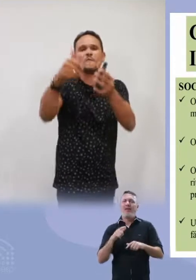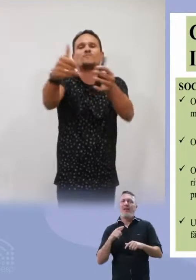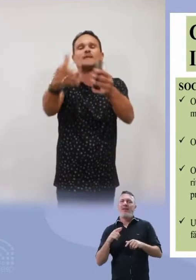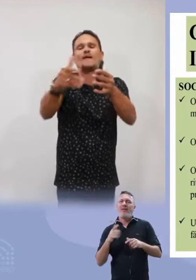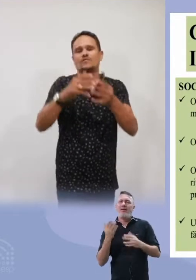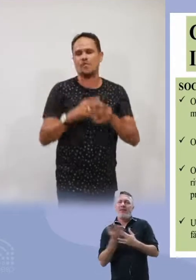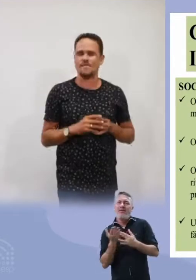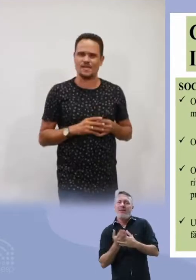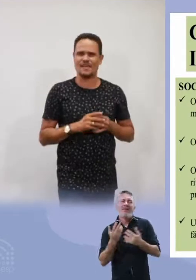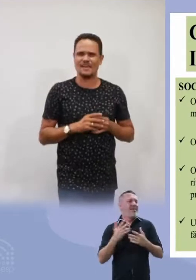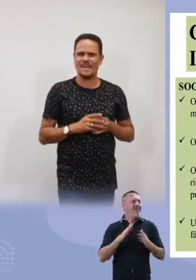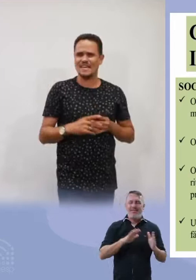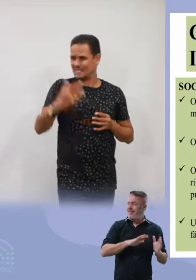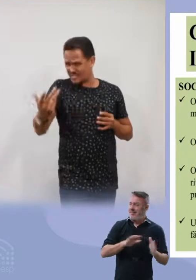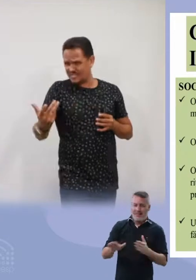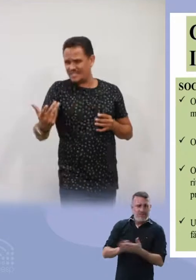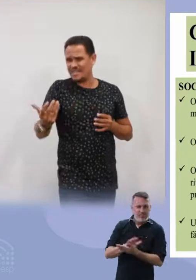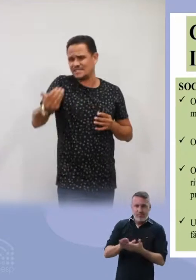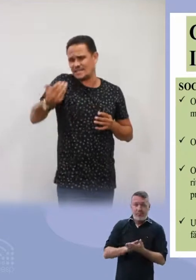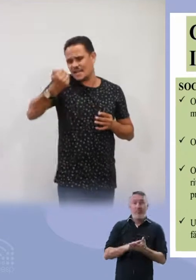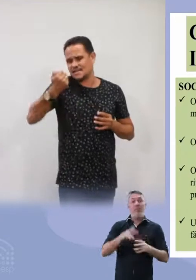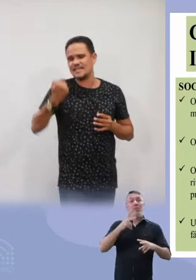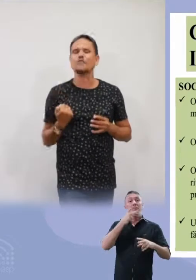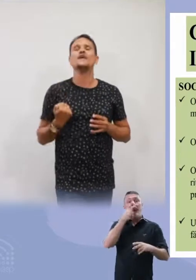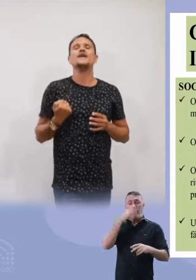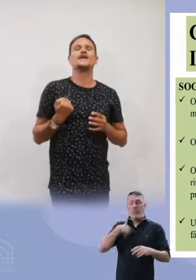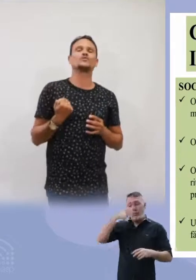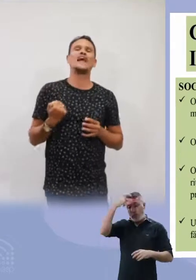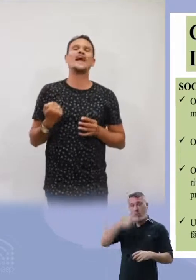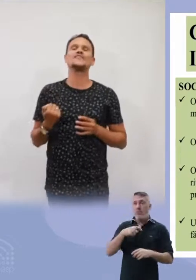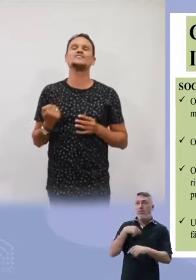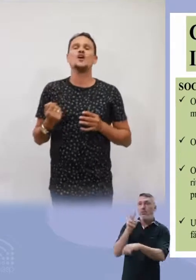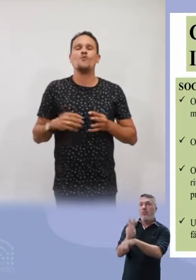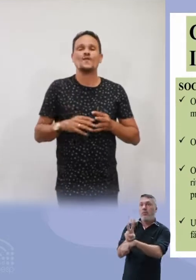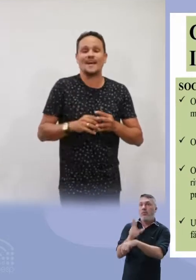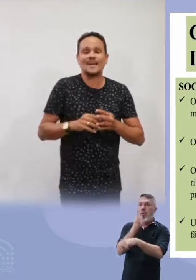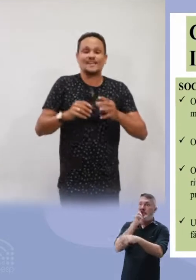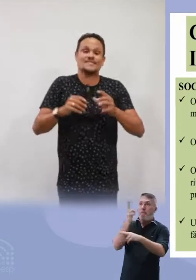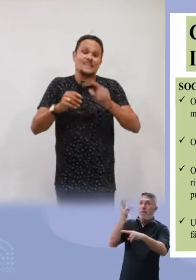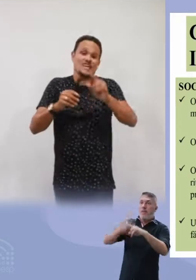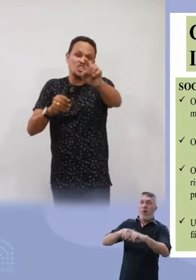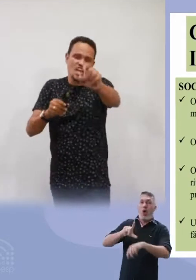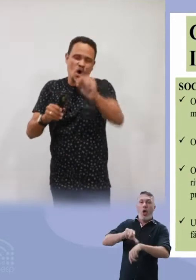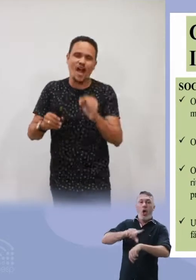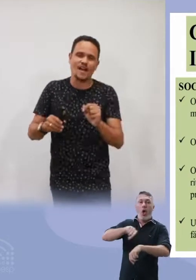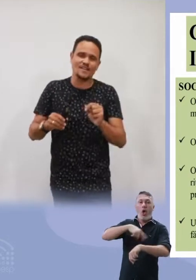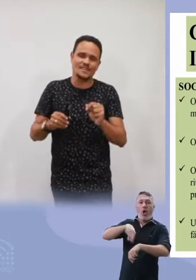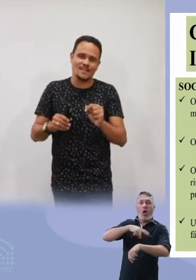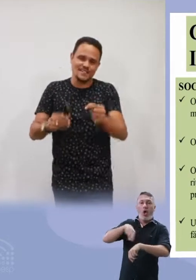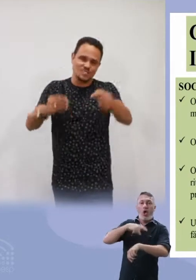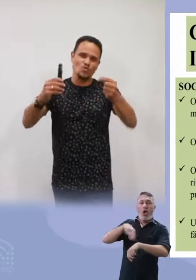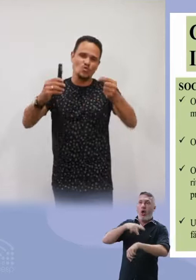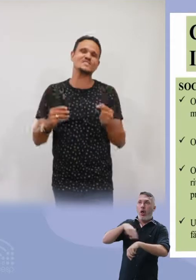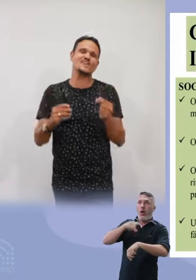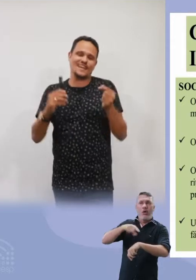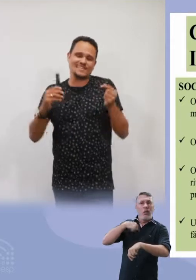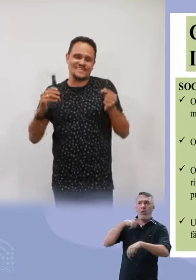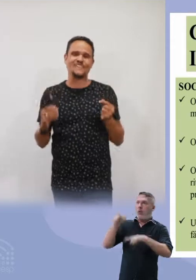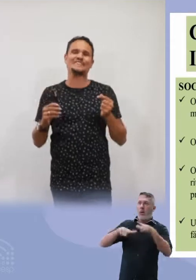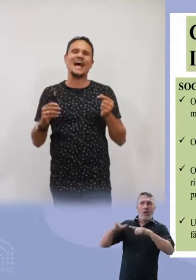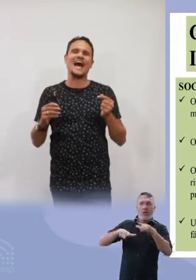fazer o mesmo trabalho que o homem. E as criancinhas, elas eram recrutadas porque aquelas engenhocas das